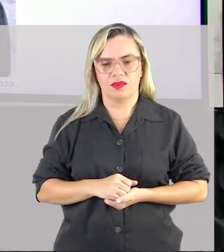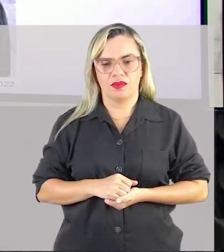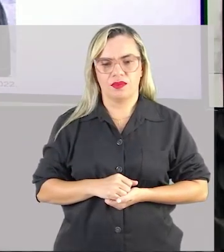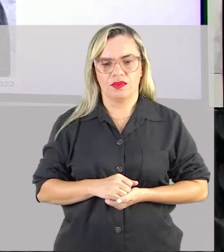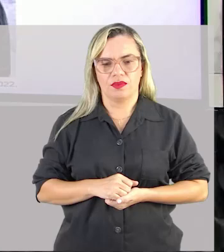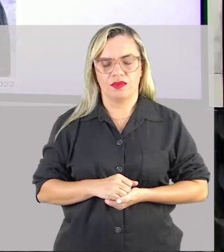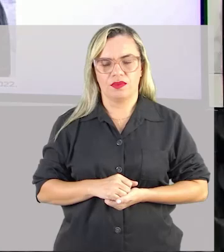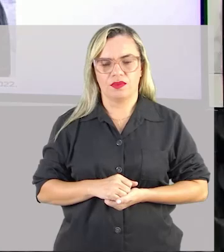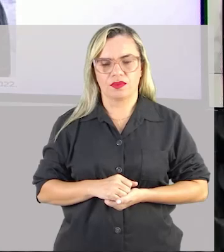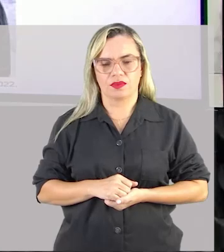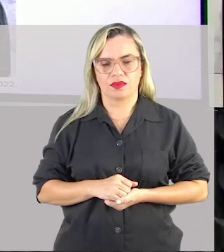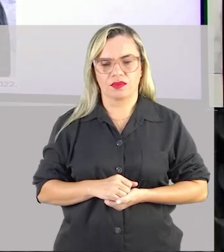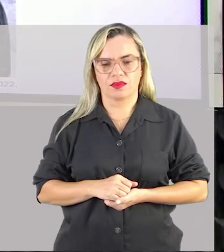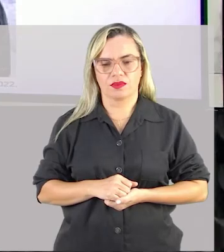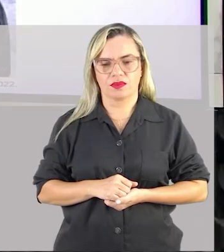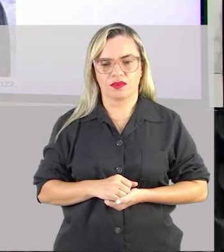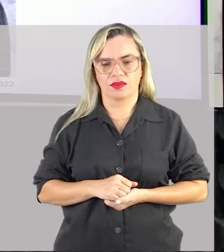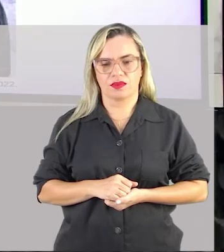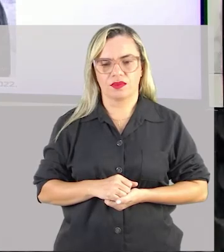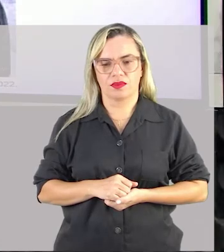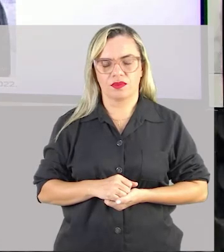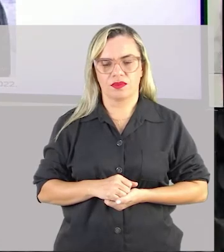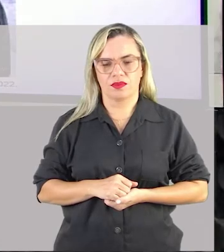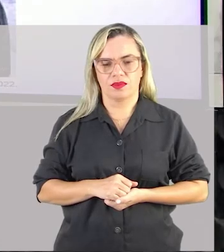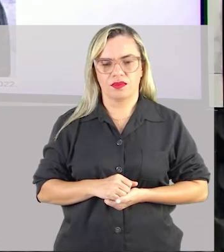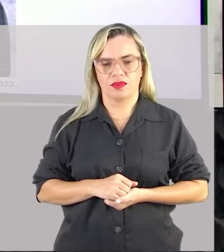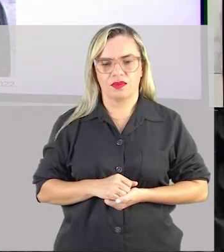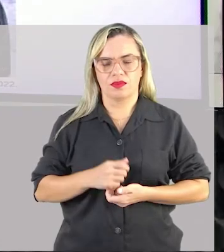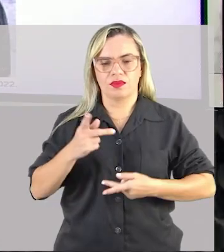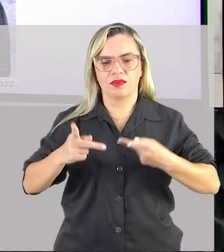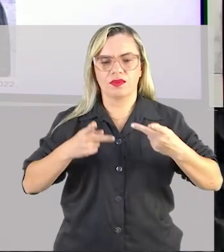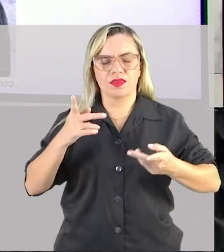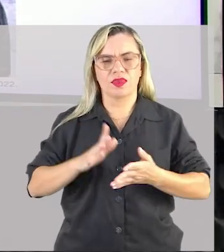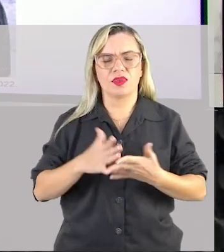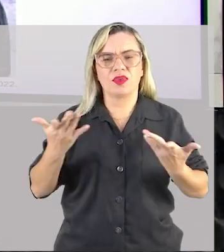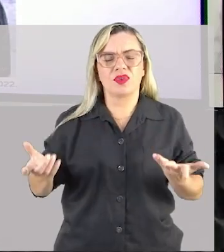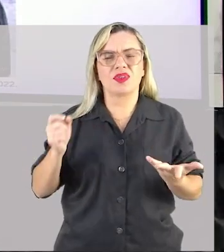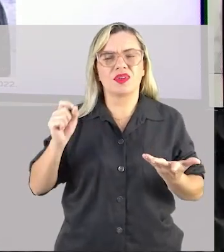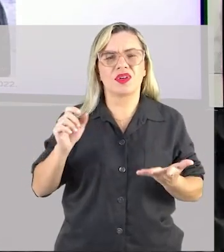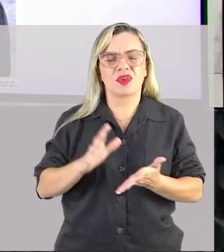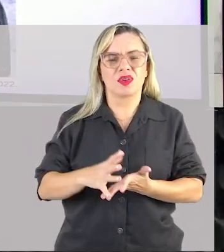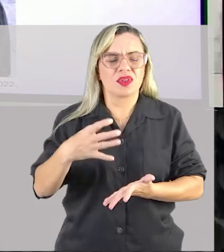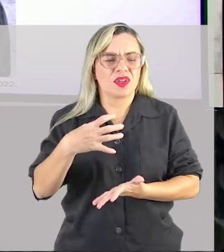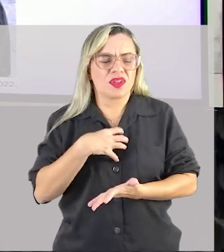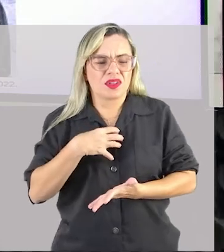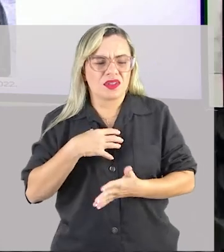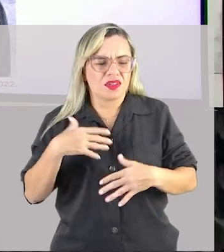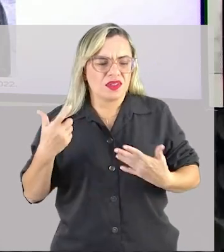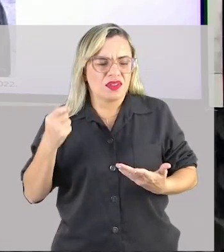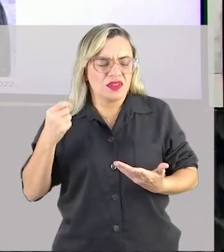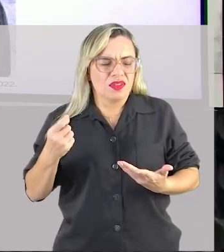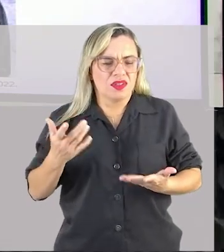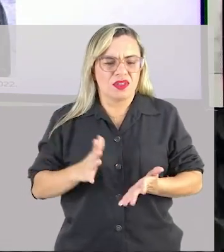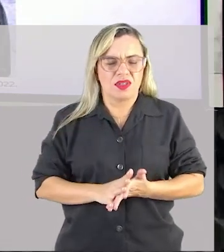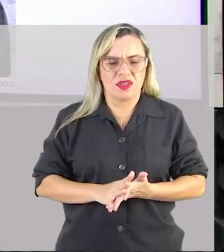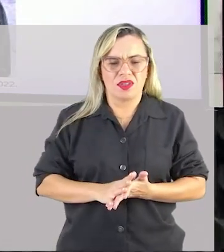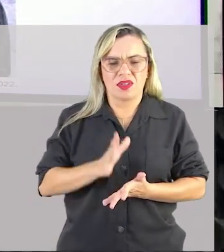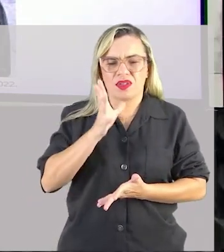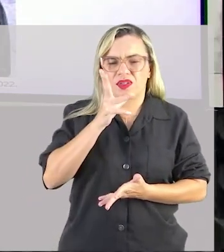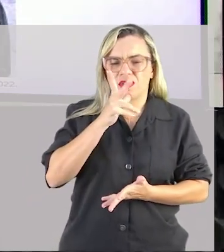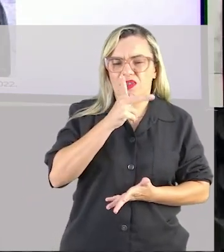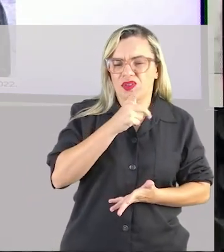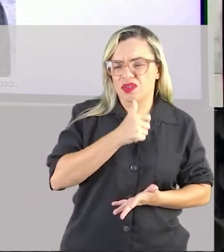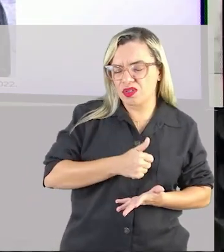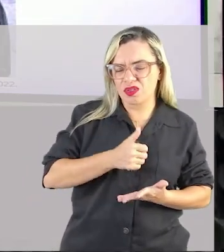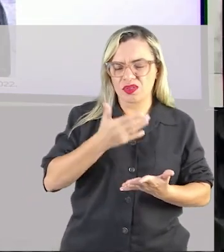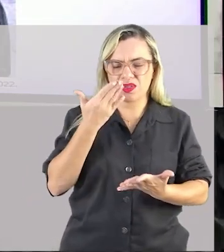quê? Por que não consigo aprender como os demais? Então ele fala, o que acontece comigo? Né? Por que eu demoro tanto para